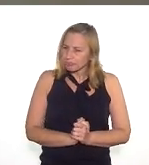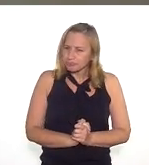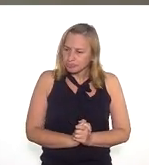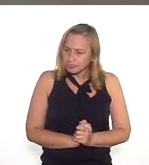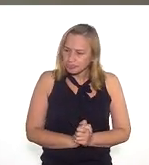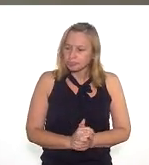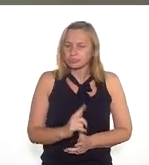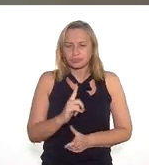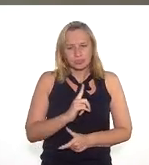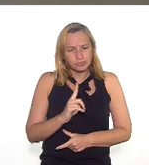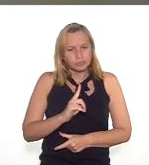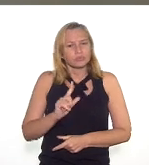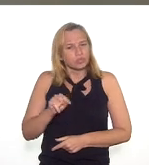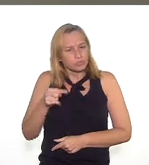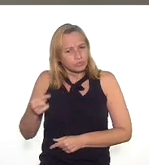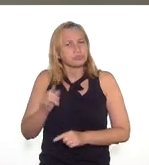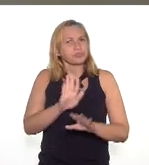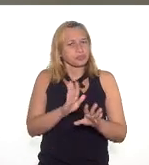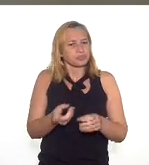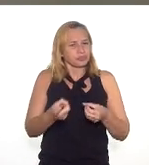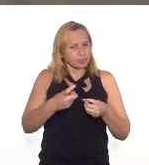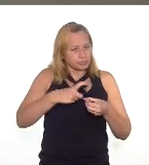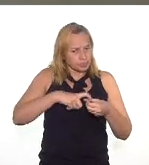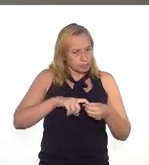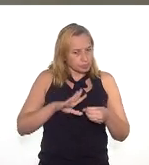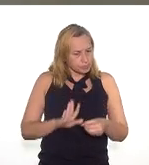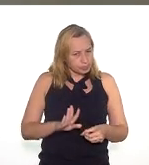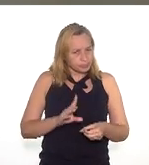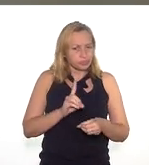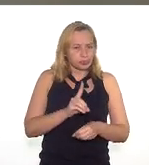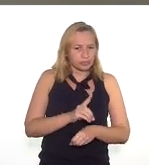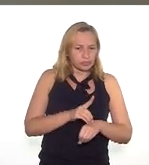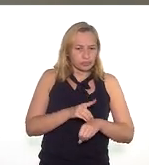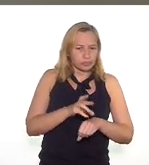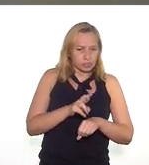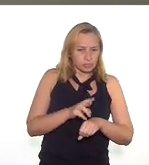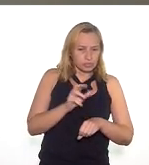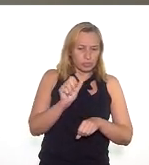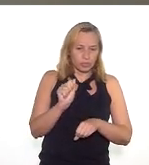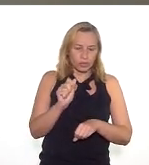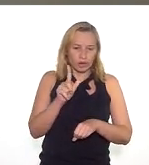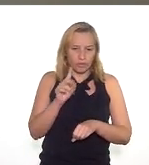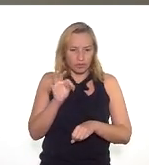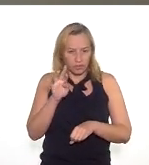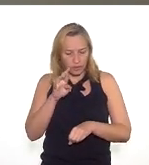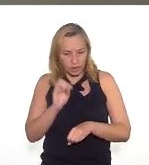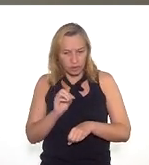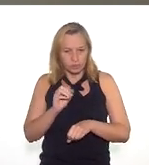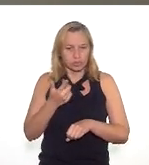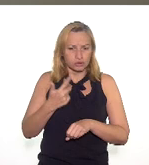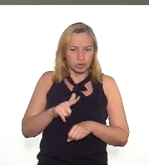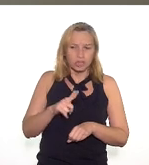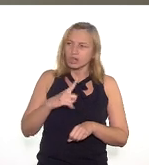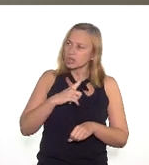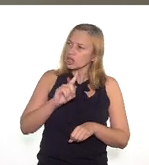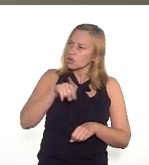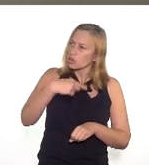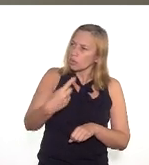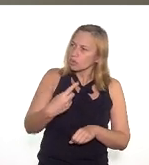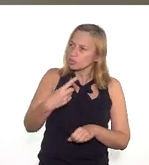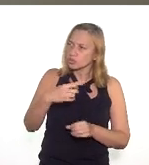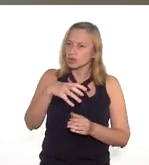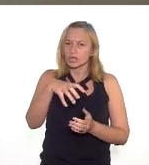Existe outros. Então vou voltar ao doutor Alfredo Renault. Existe algum outro centro de